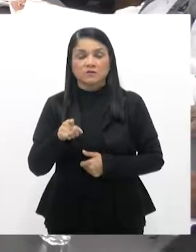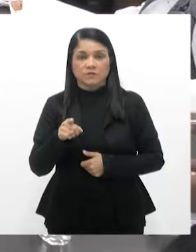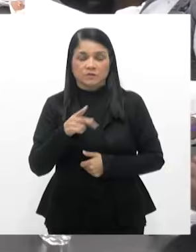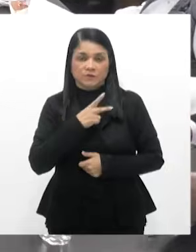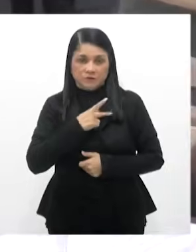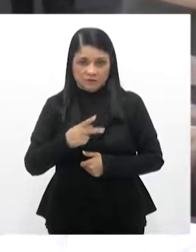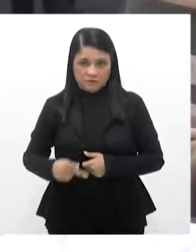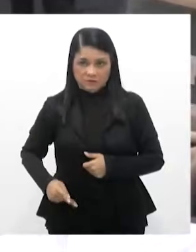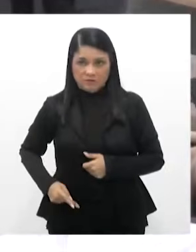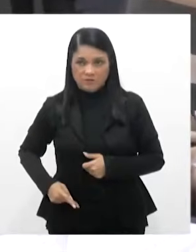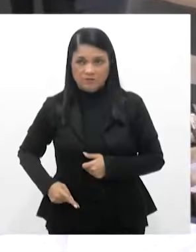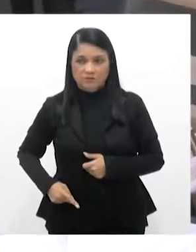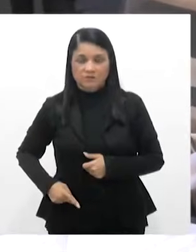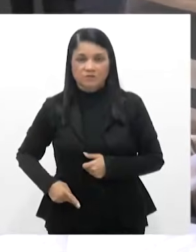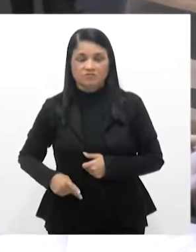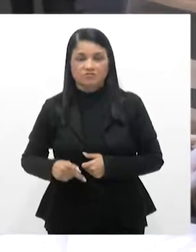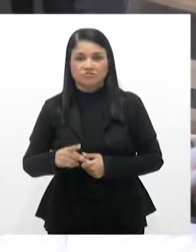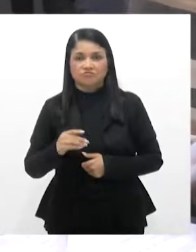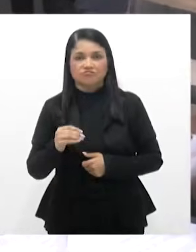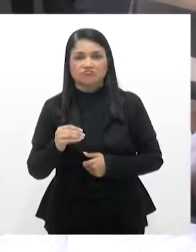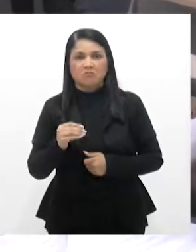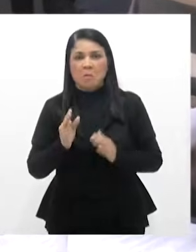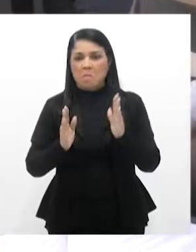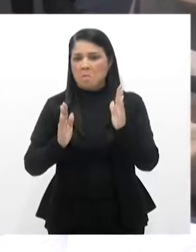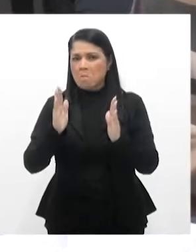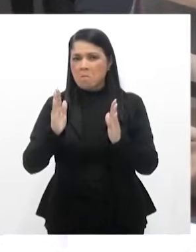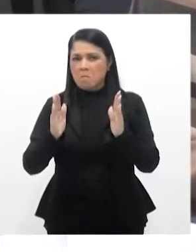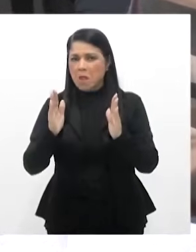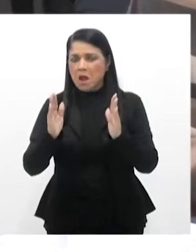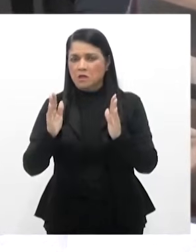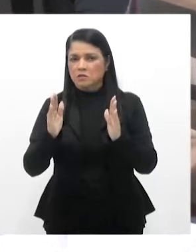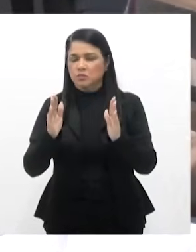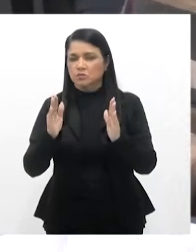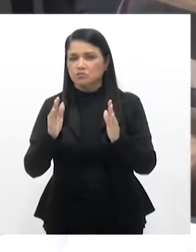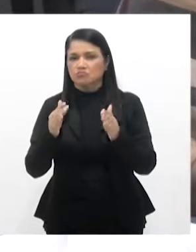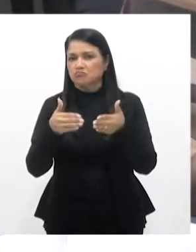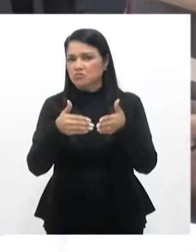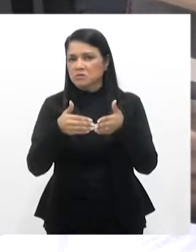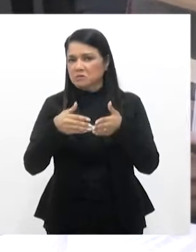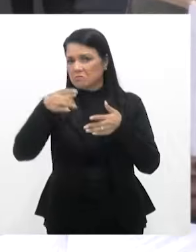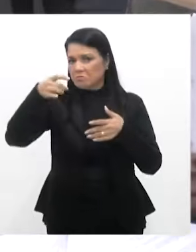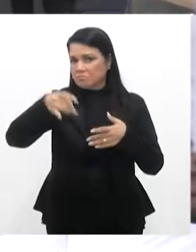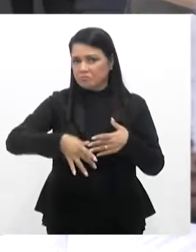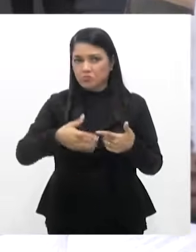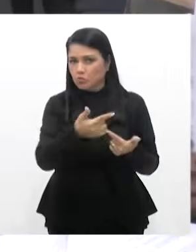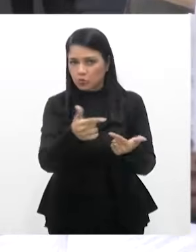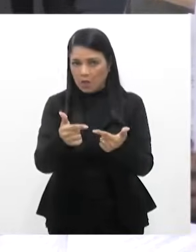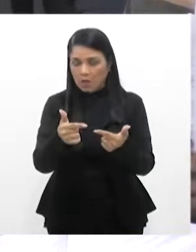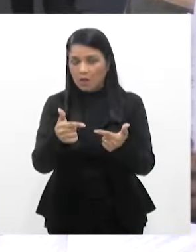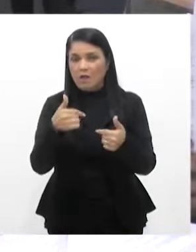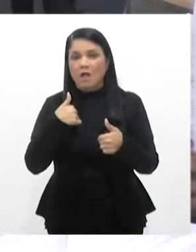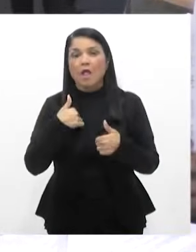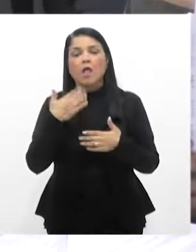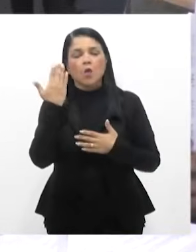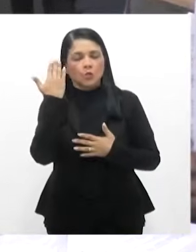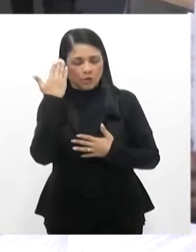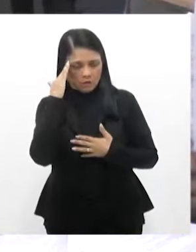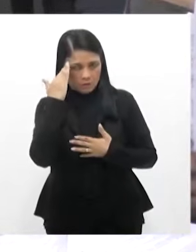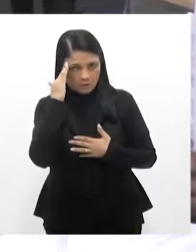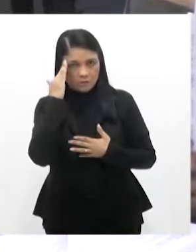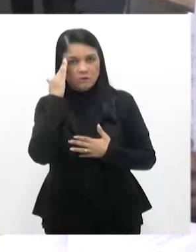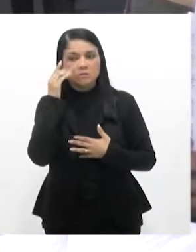Excelência não bota nenhum prazo de desincompatibilização. Claro que entendi profundamente